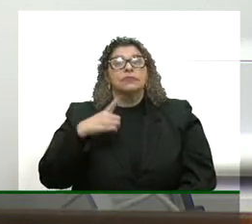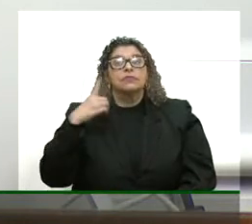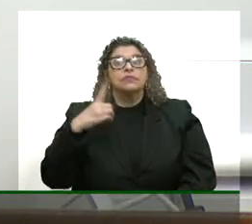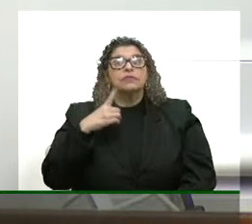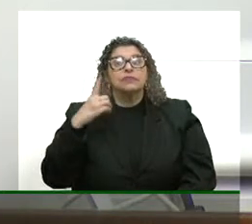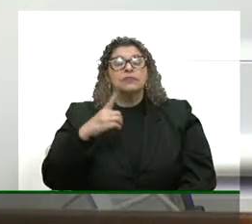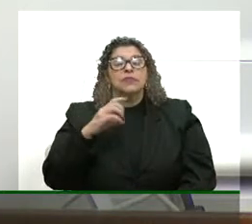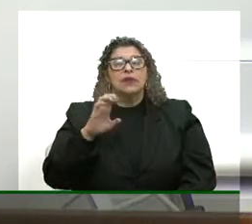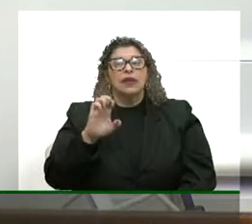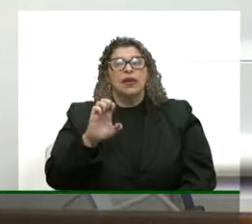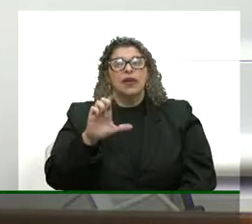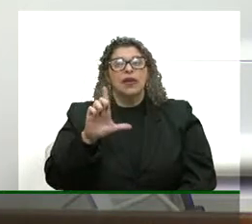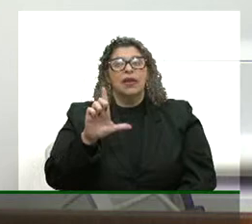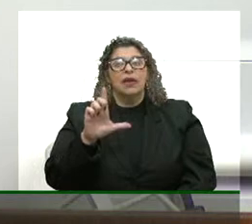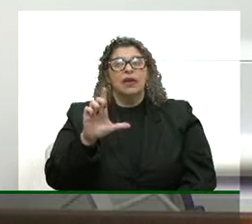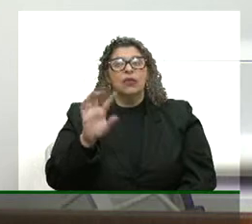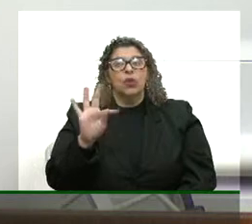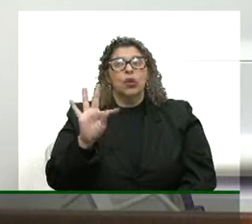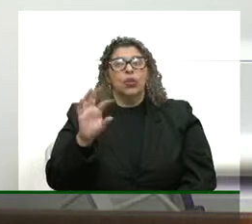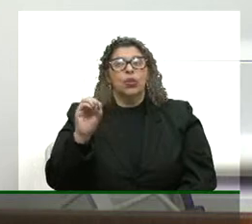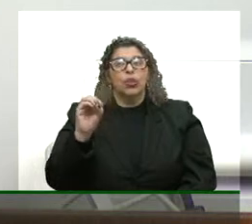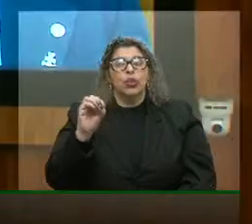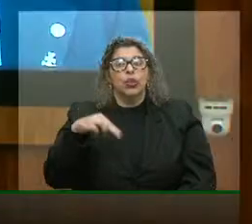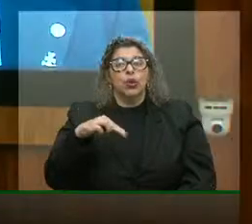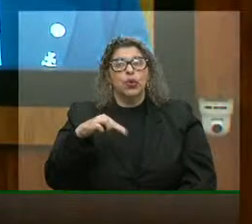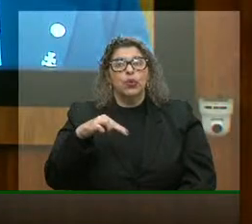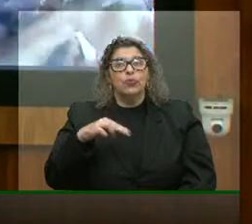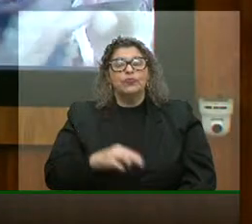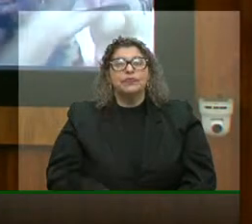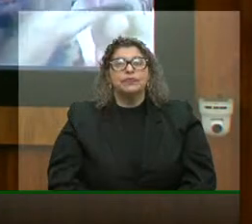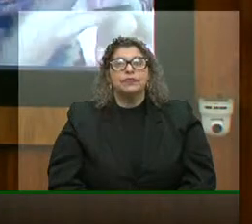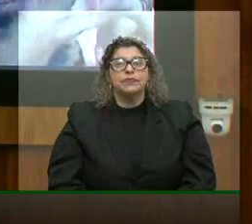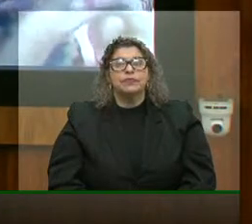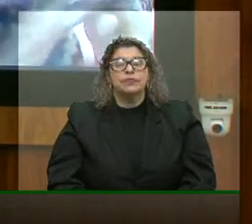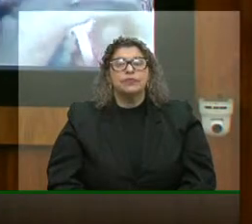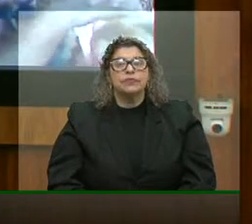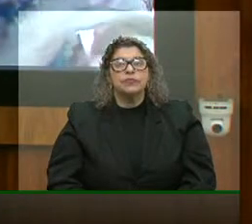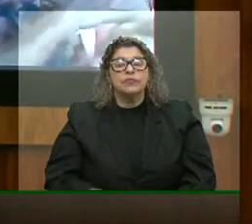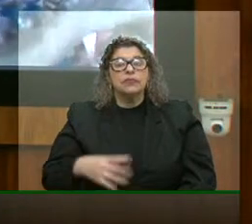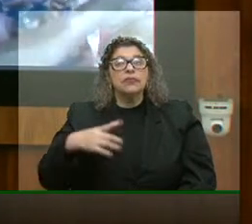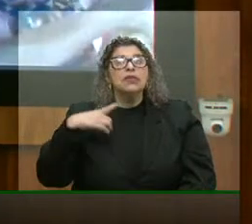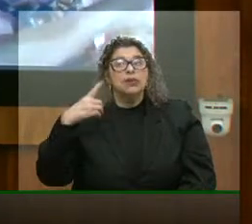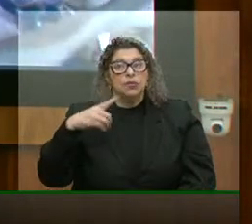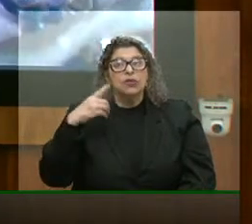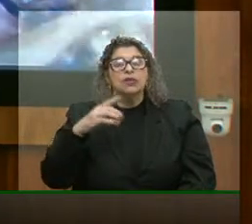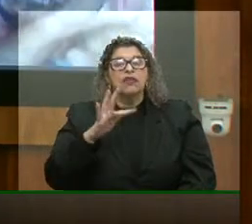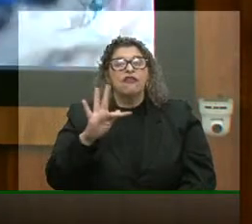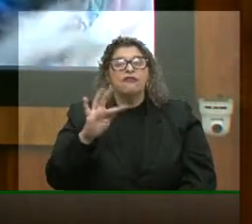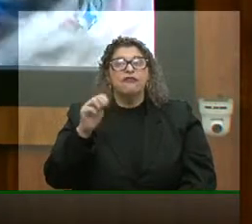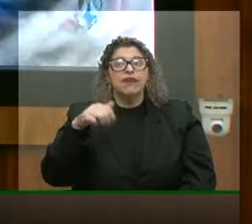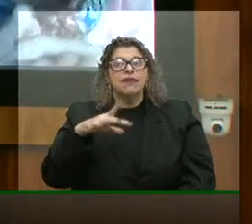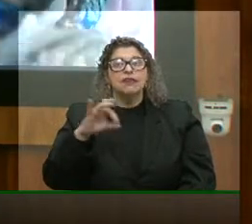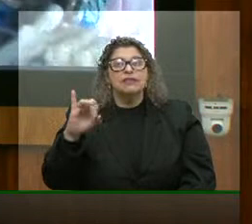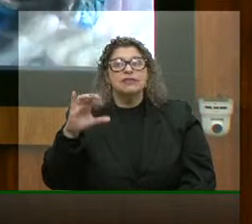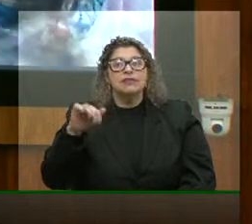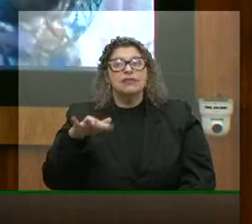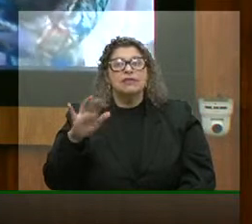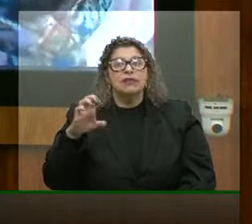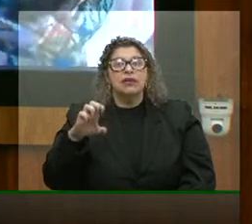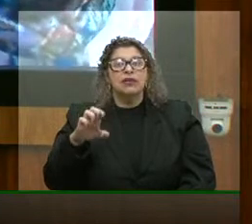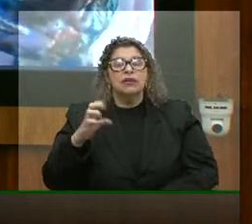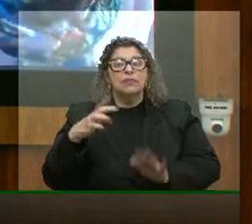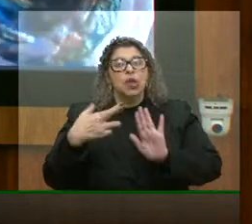Deputado Elton Weber. Eu, presidente. Por sessão, deputada Franciane Bairro, com a palavra pelo tempo